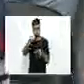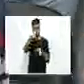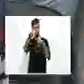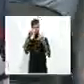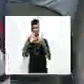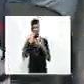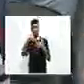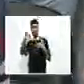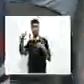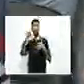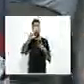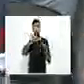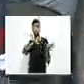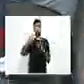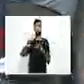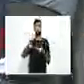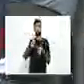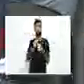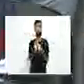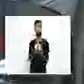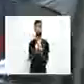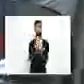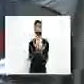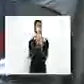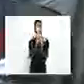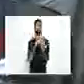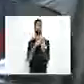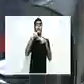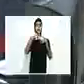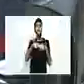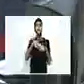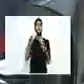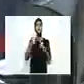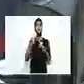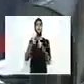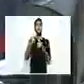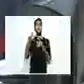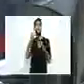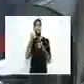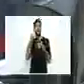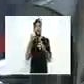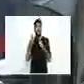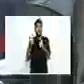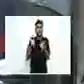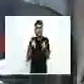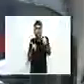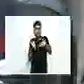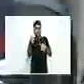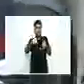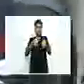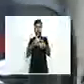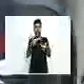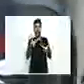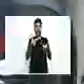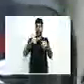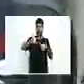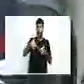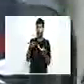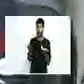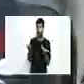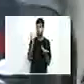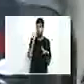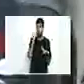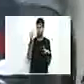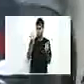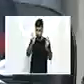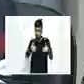tempo aí com uma semana o mato volta tudo por que não voltar com a Capina química né e